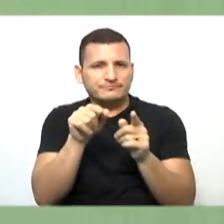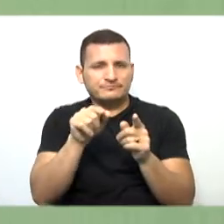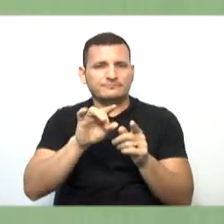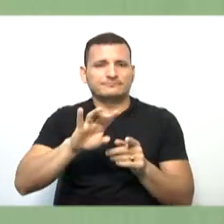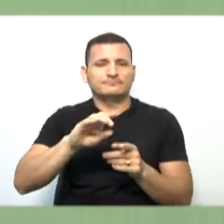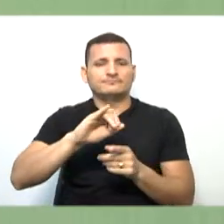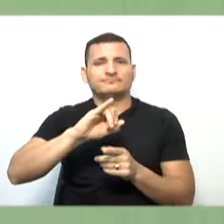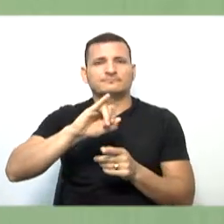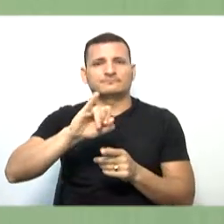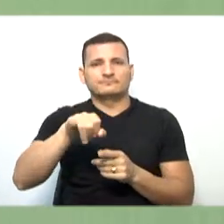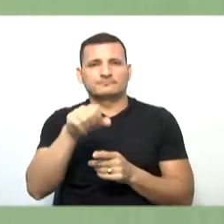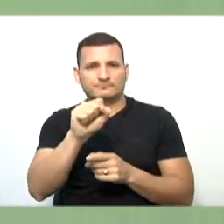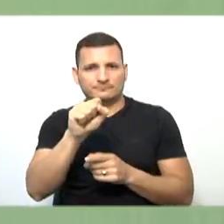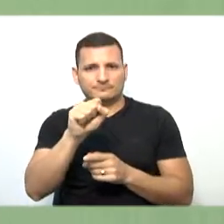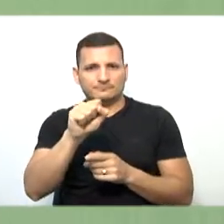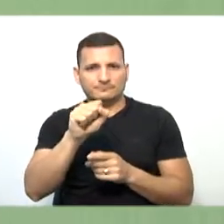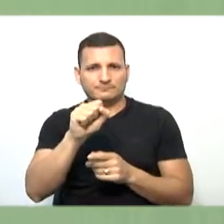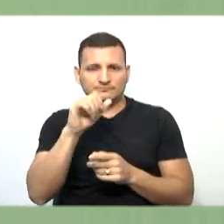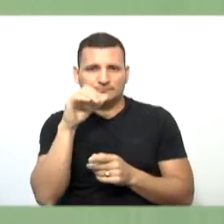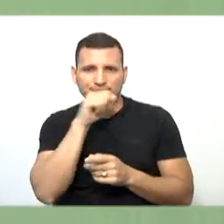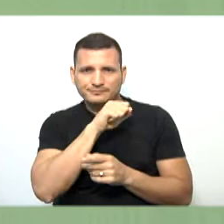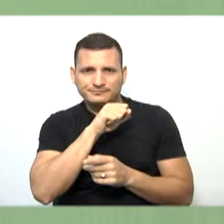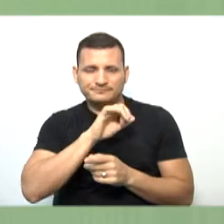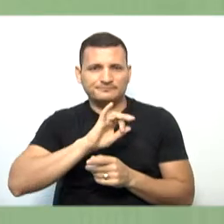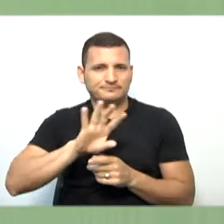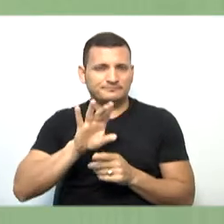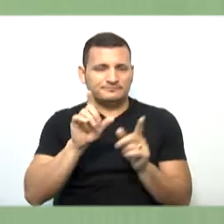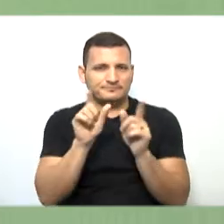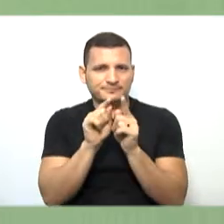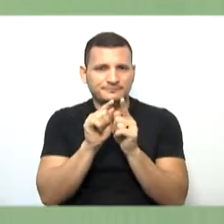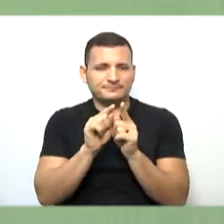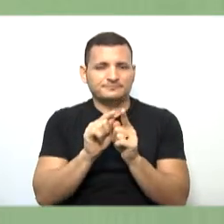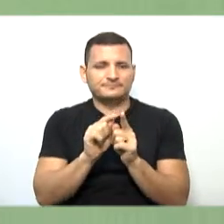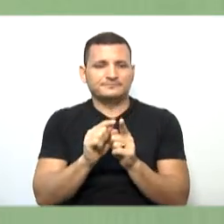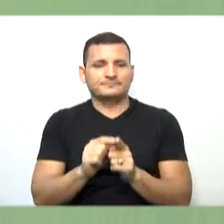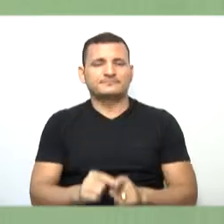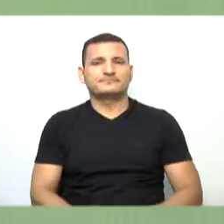fala JS. Fica mais rápido, mais